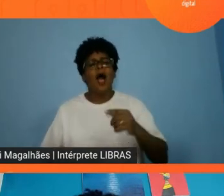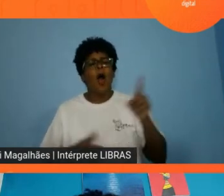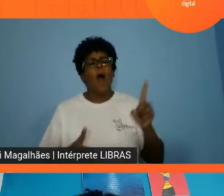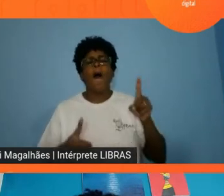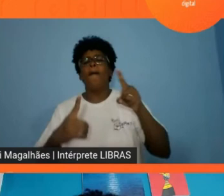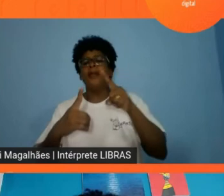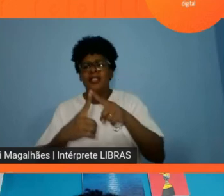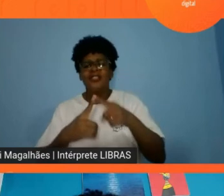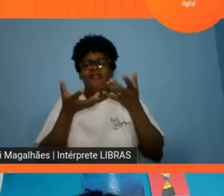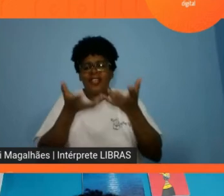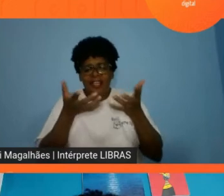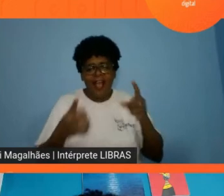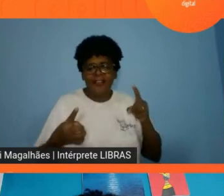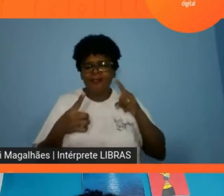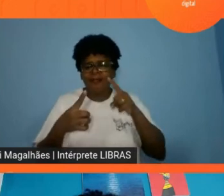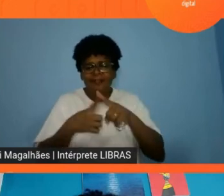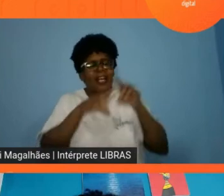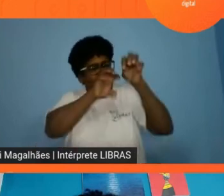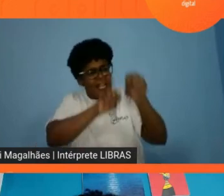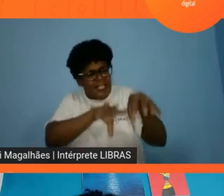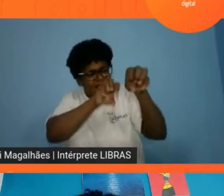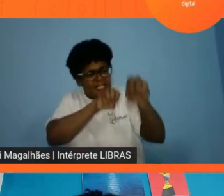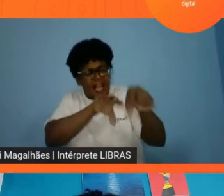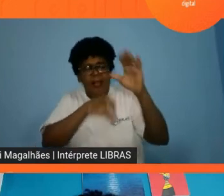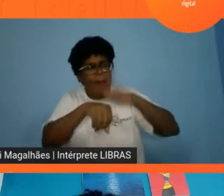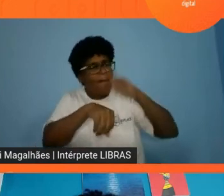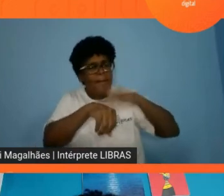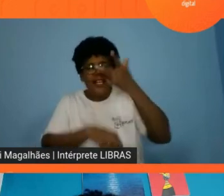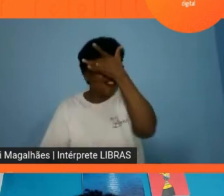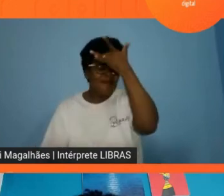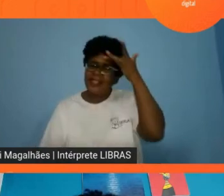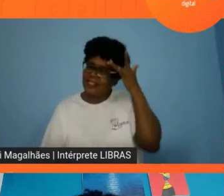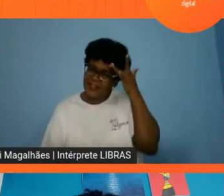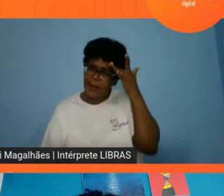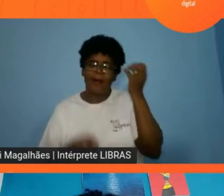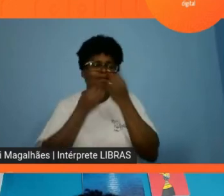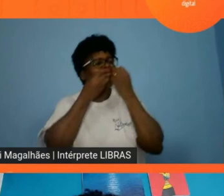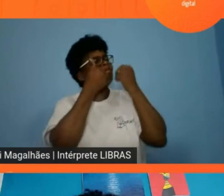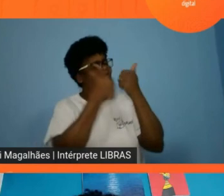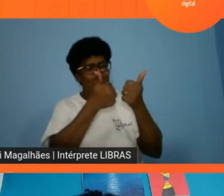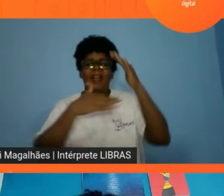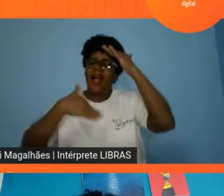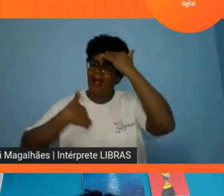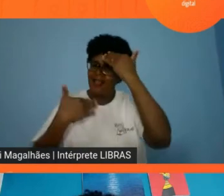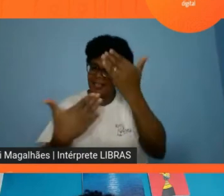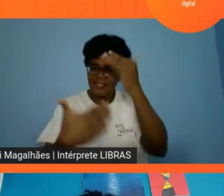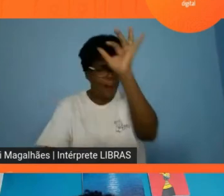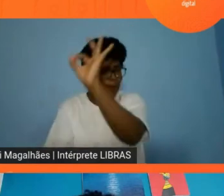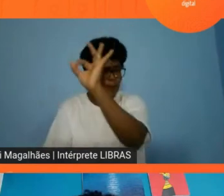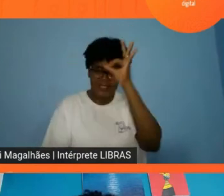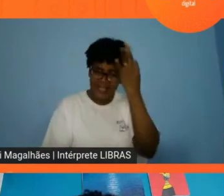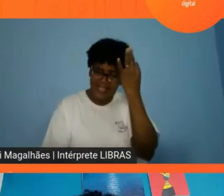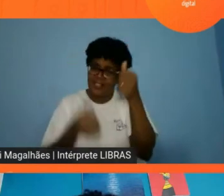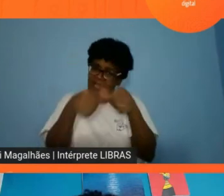cumprindo o objetivo de estar passando para mais pessoas. E é isso, passo a minha fala, agradeço a oportunidade de estar aqui com